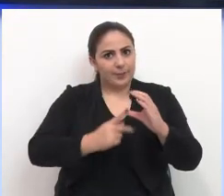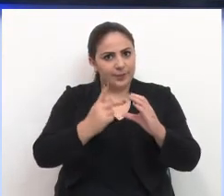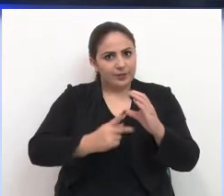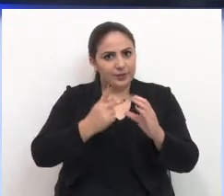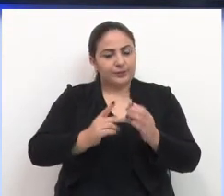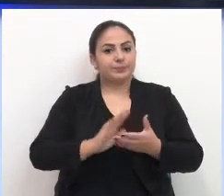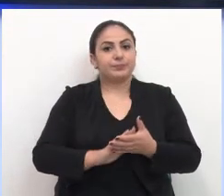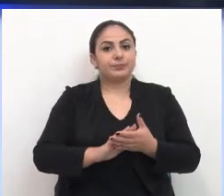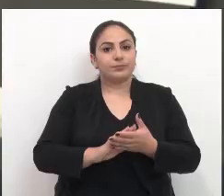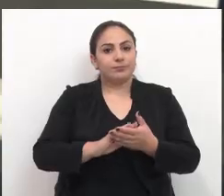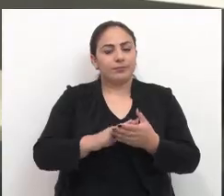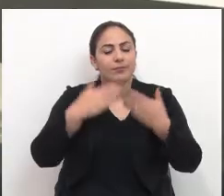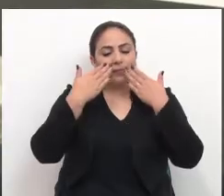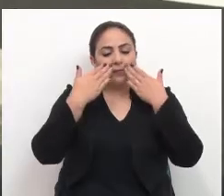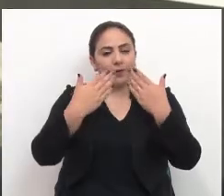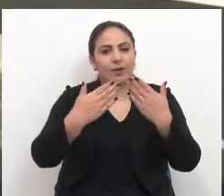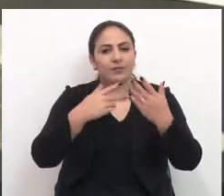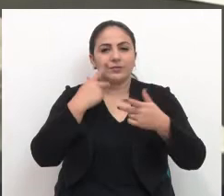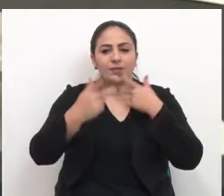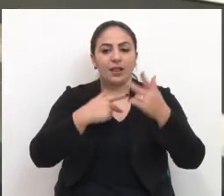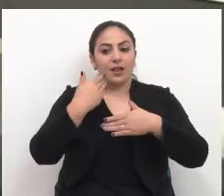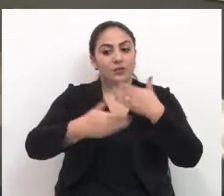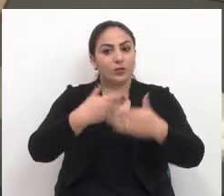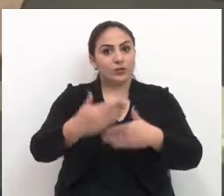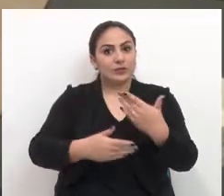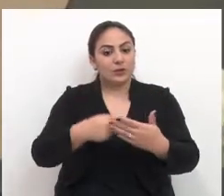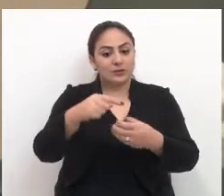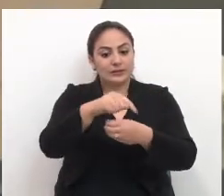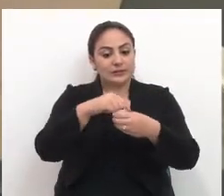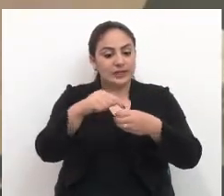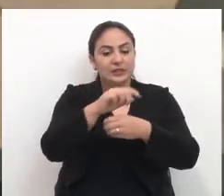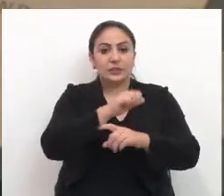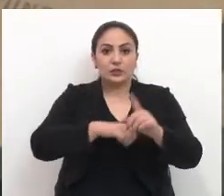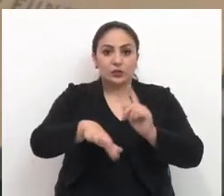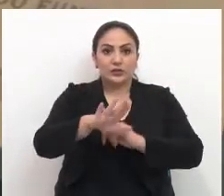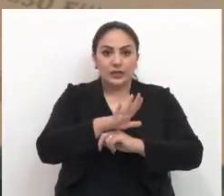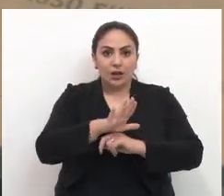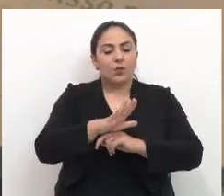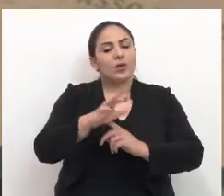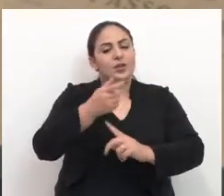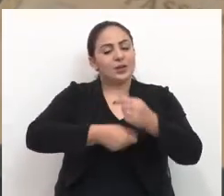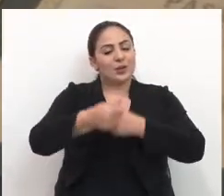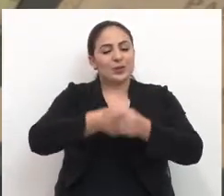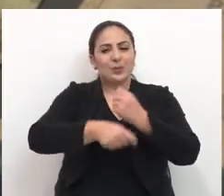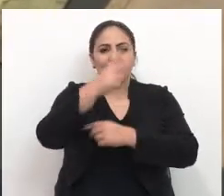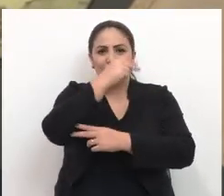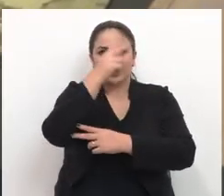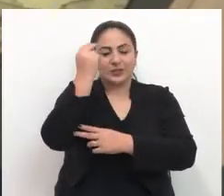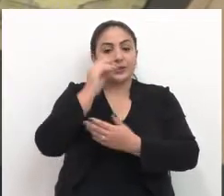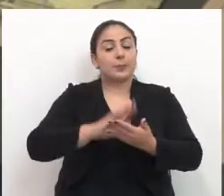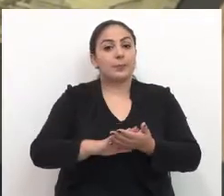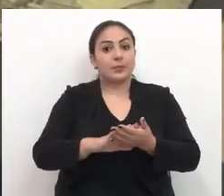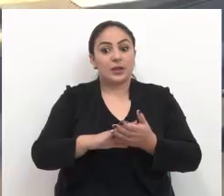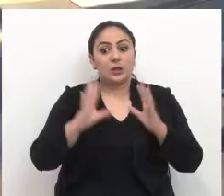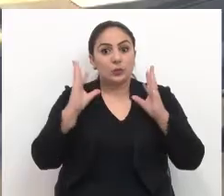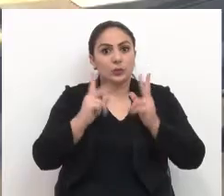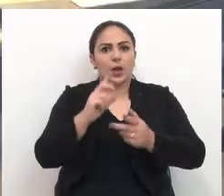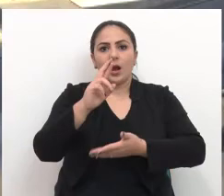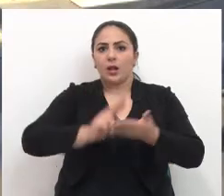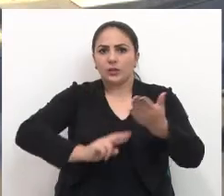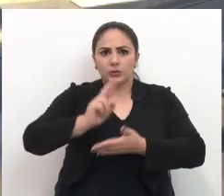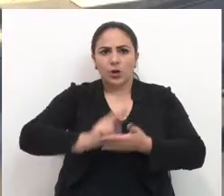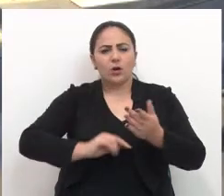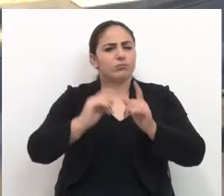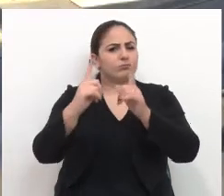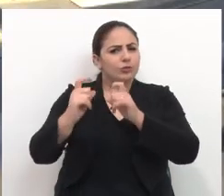de Vereadores. A exposição retrata a evolução urbana, social e econômica do município, por meio